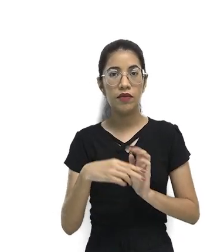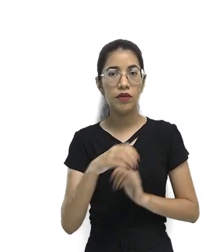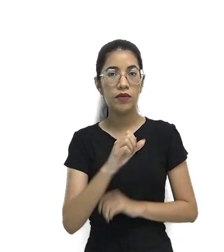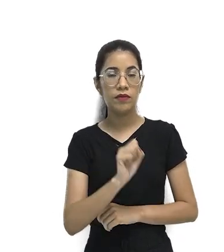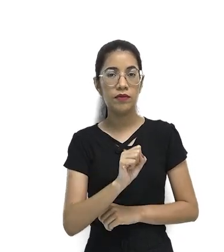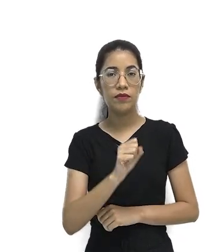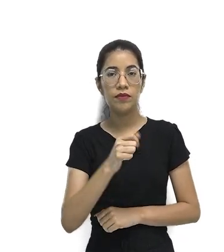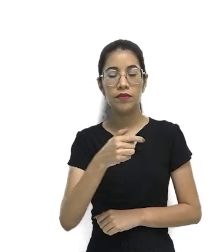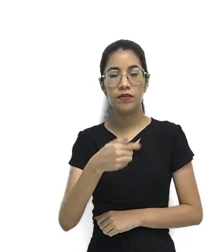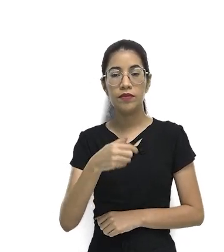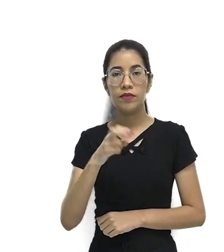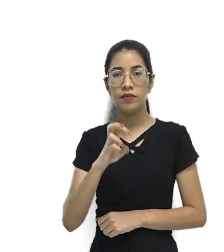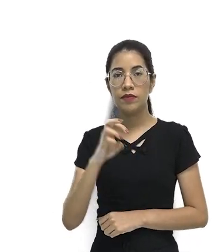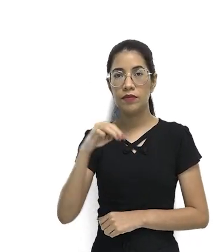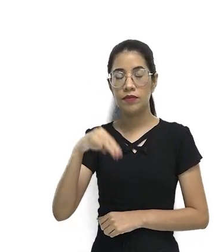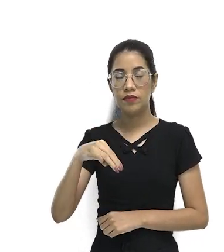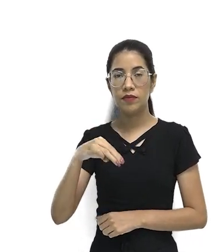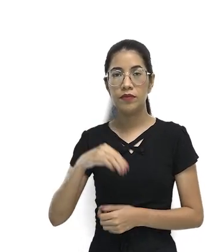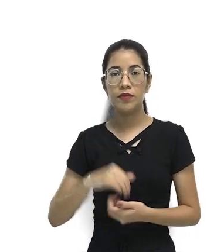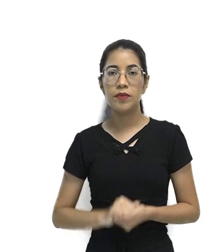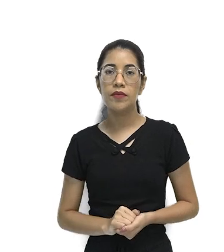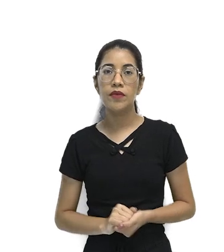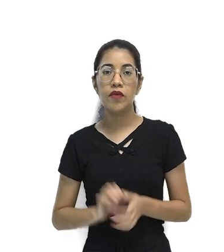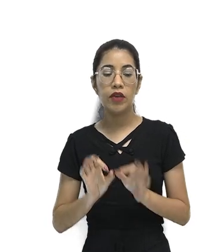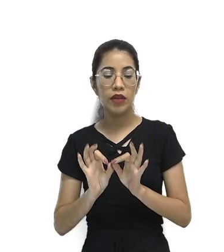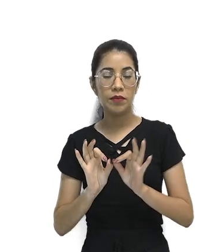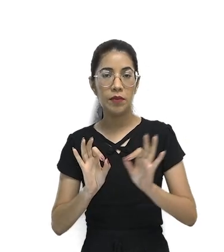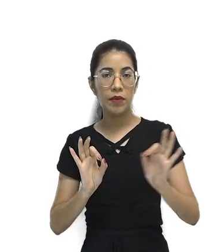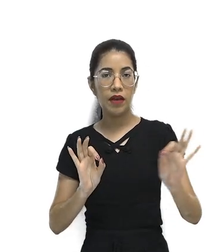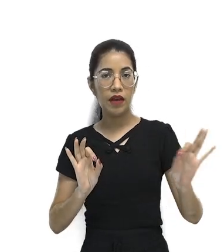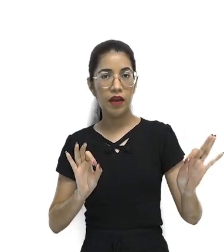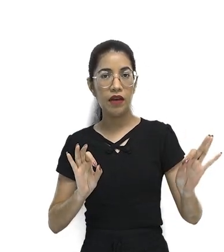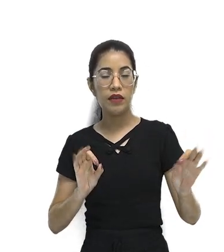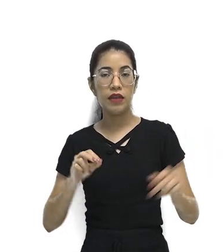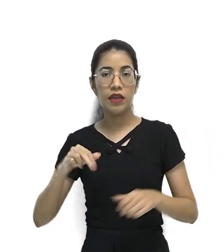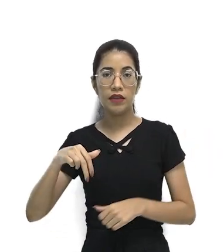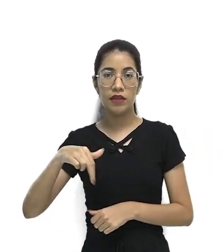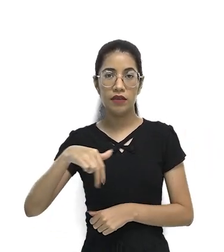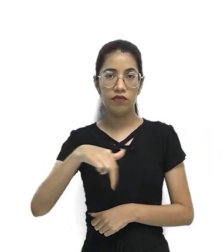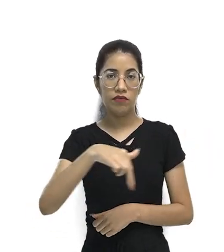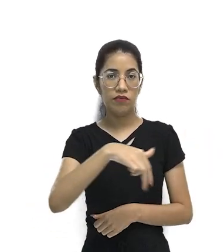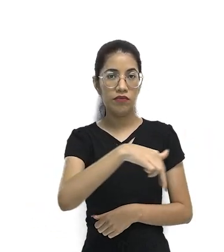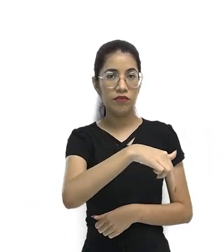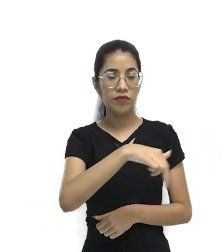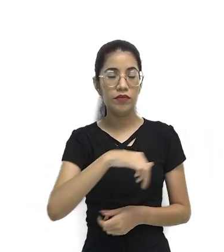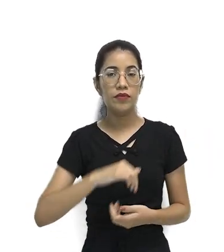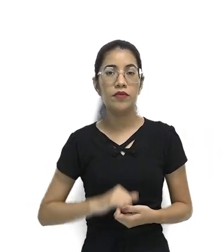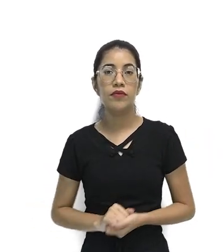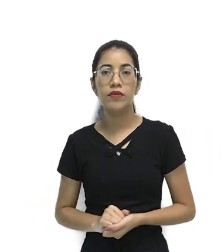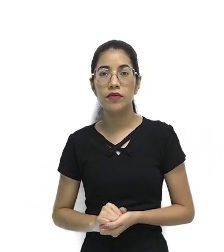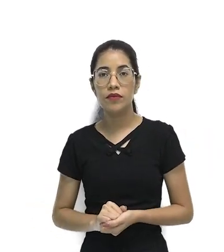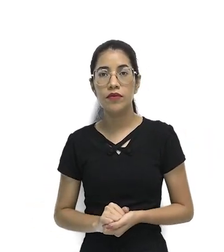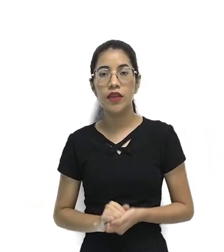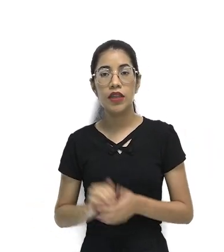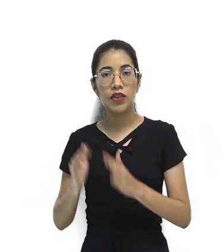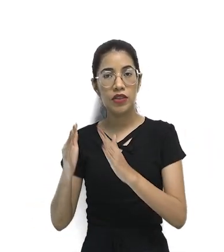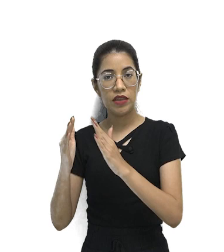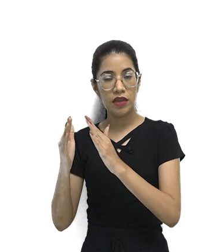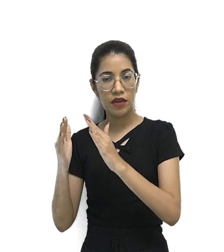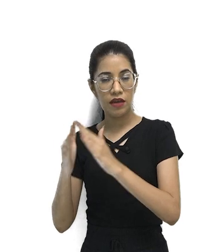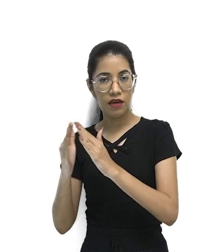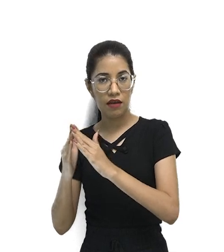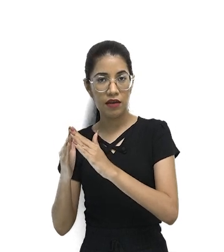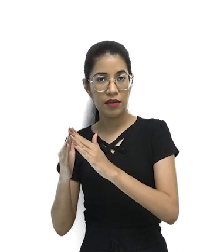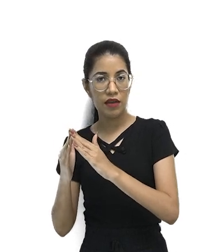875 metros. Essa foi a distância percorrida por eles da casa,